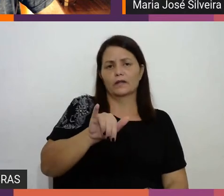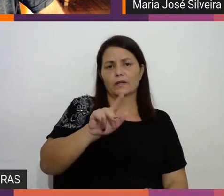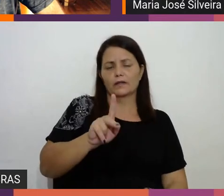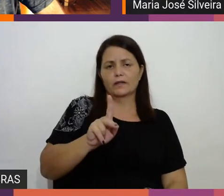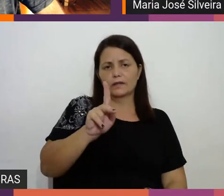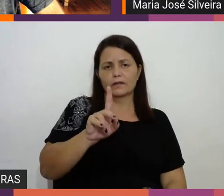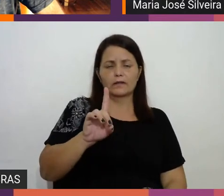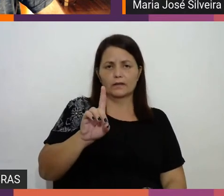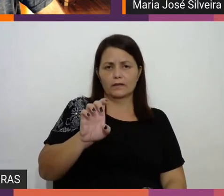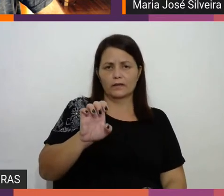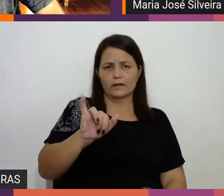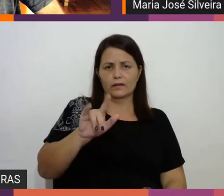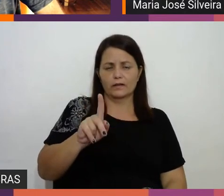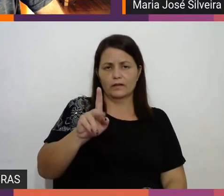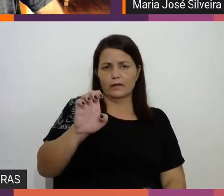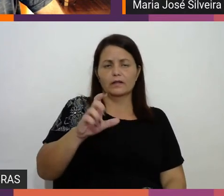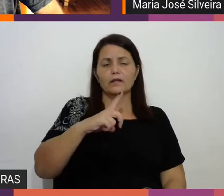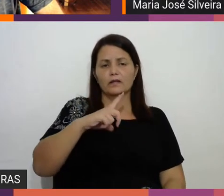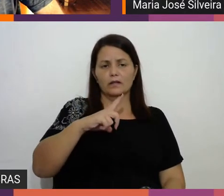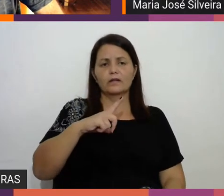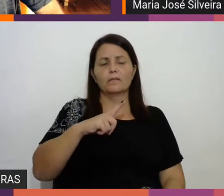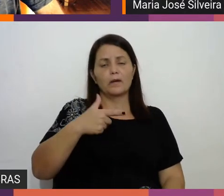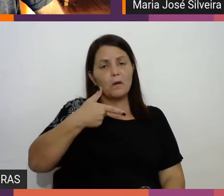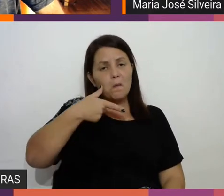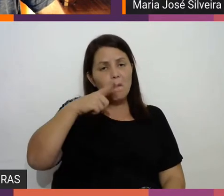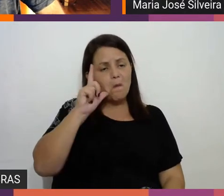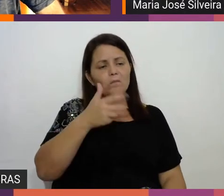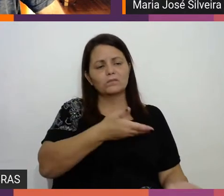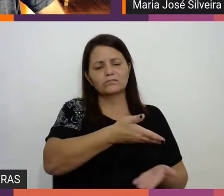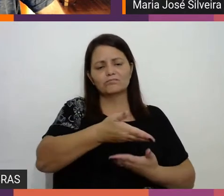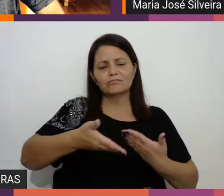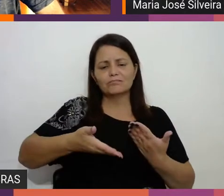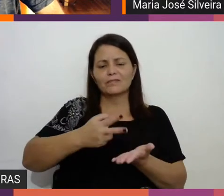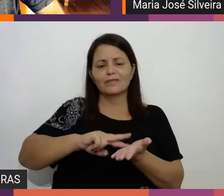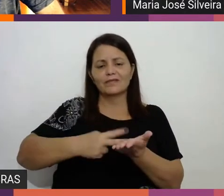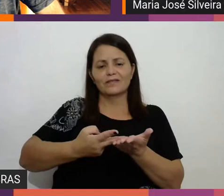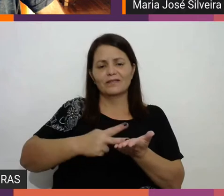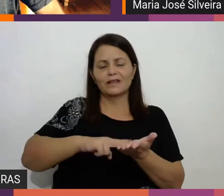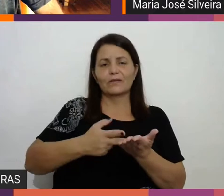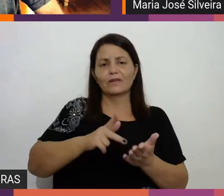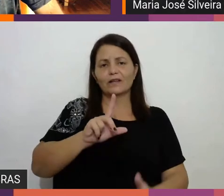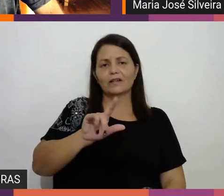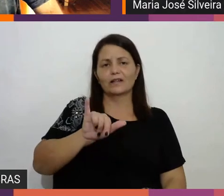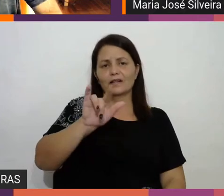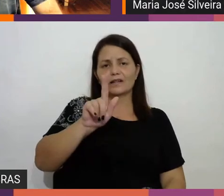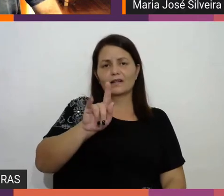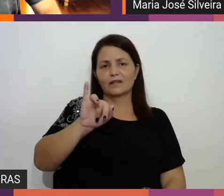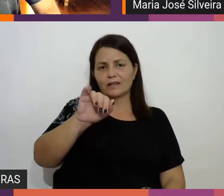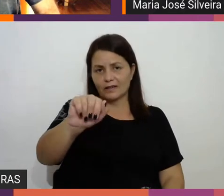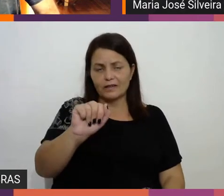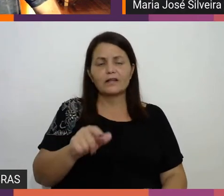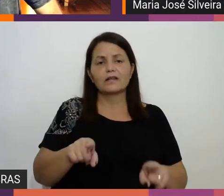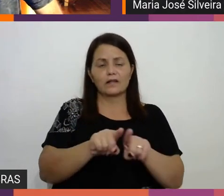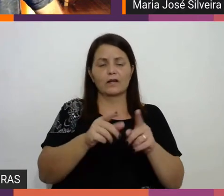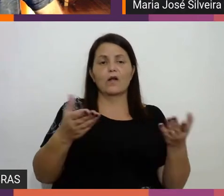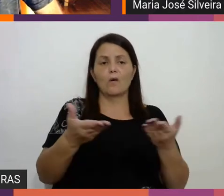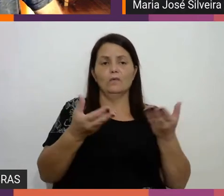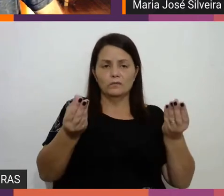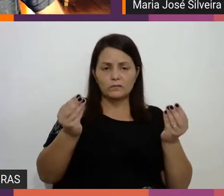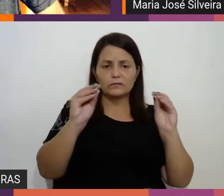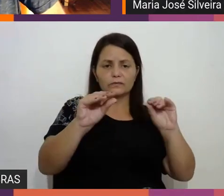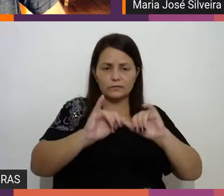Decker e esteve na mesa ontem ele que também é tradutor da Lígia que vai lançar